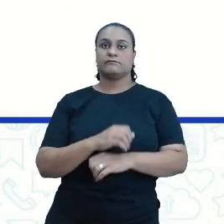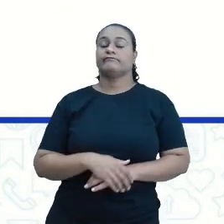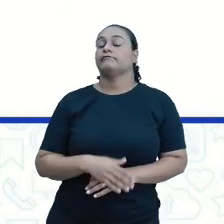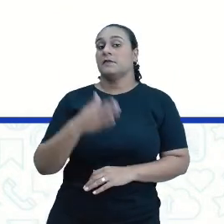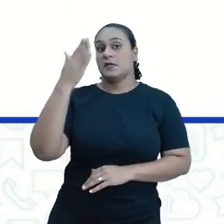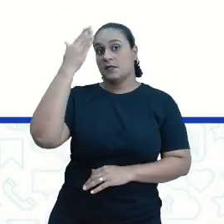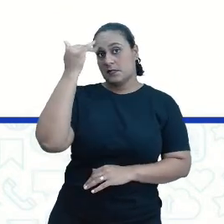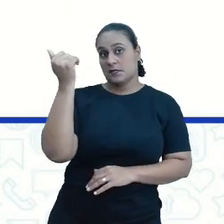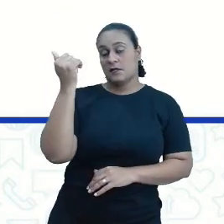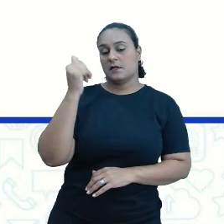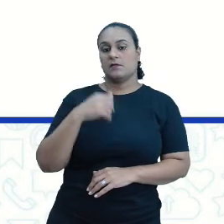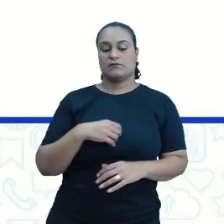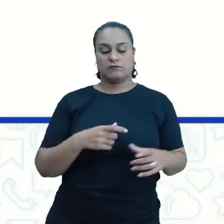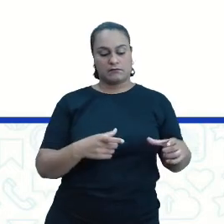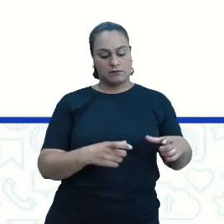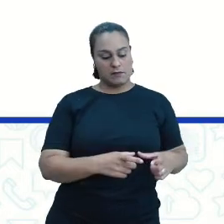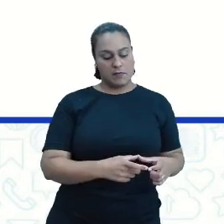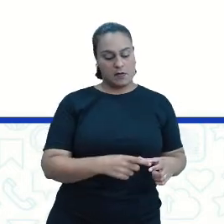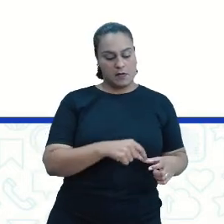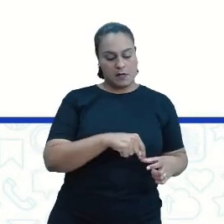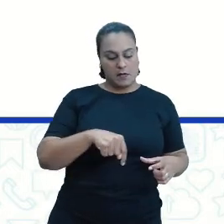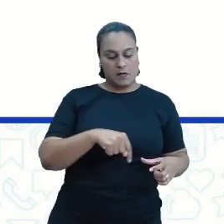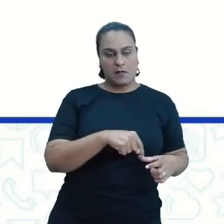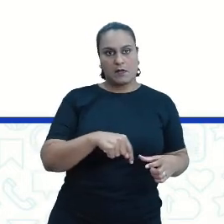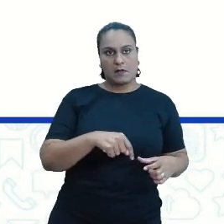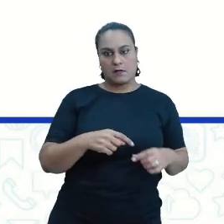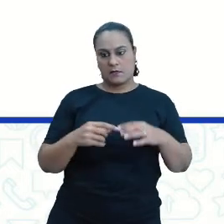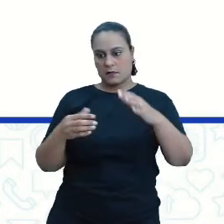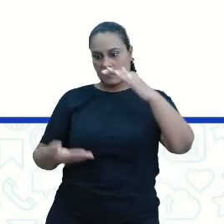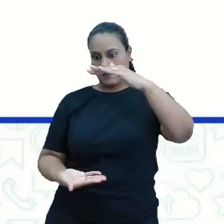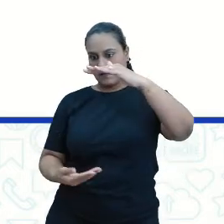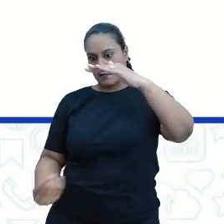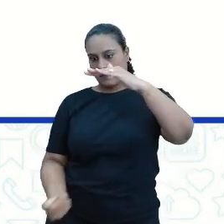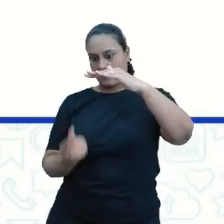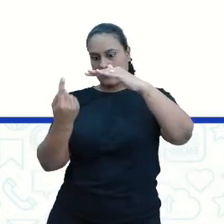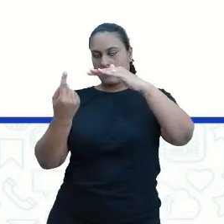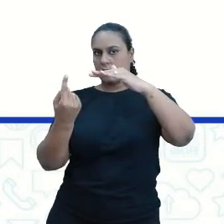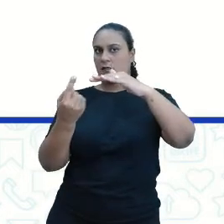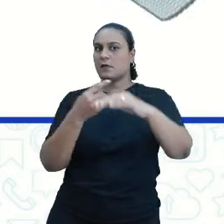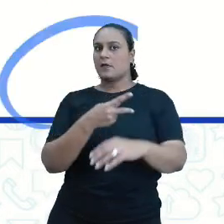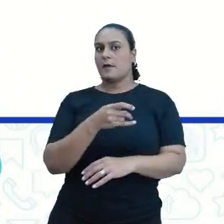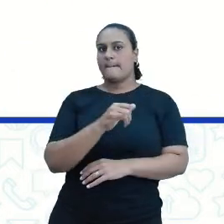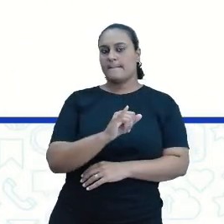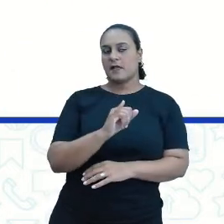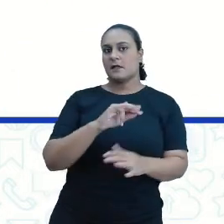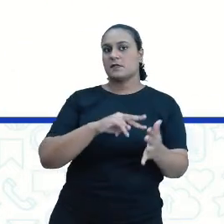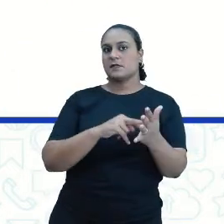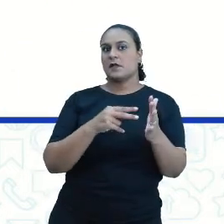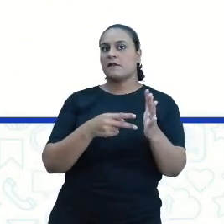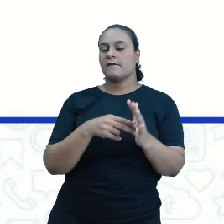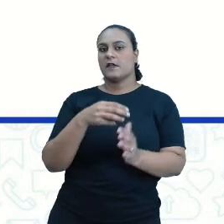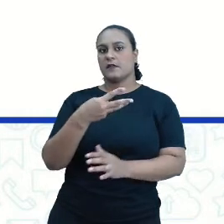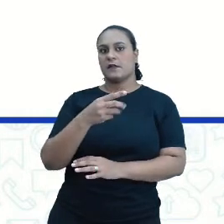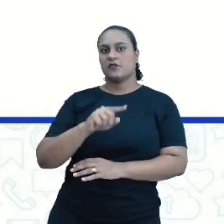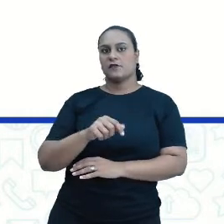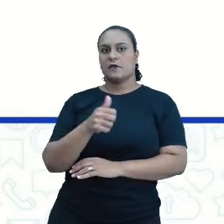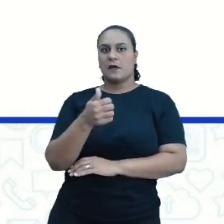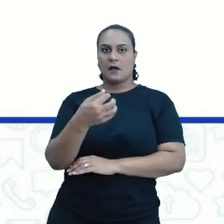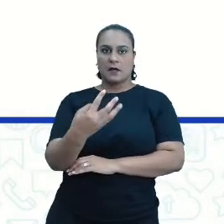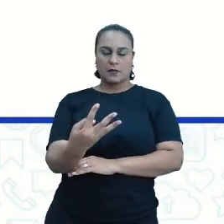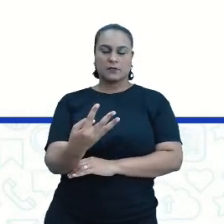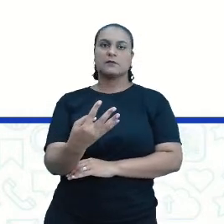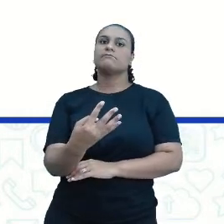sei, sabendo a medida do raio, sabendo a medida da altura, e o π é o número que a gente já conhece, então a gente